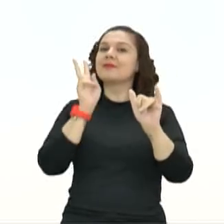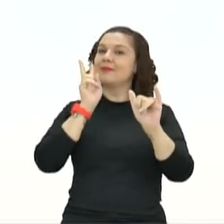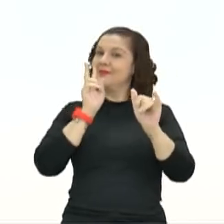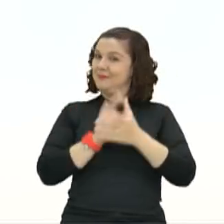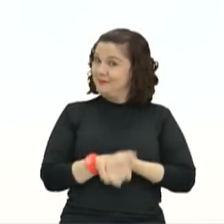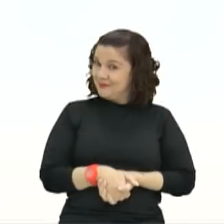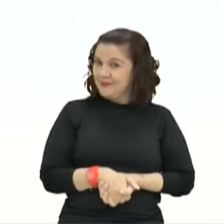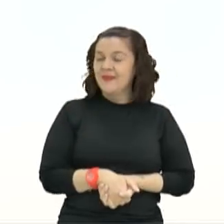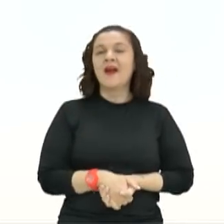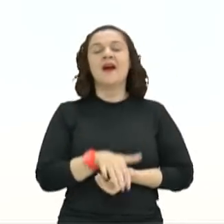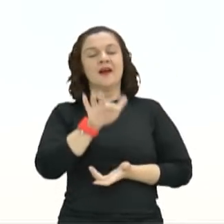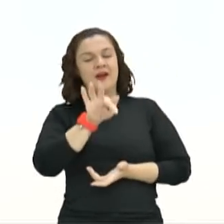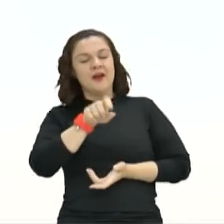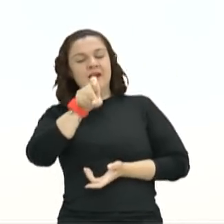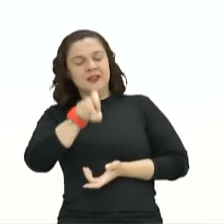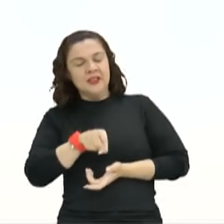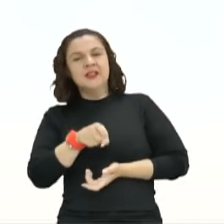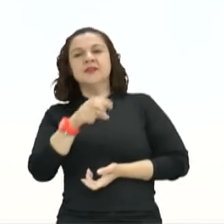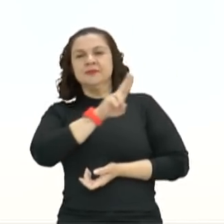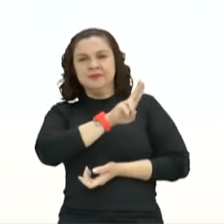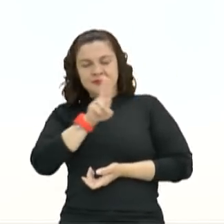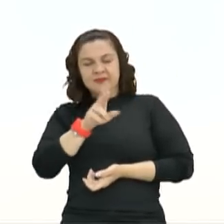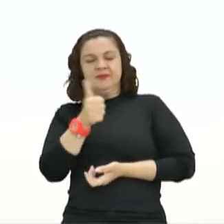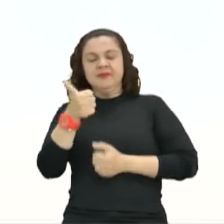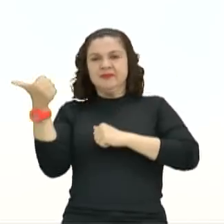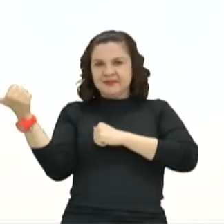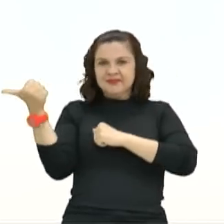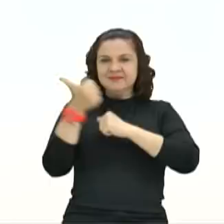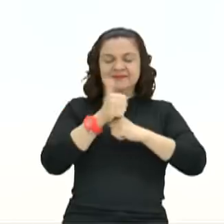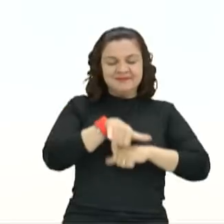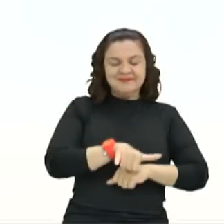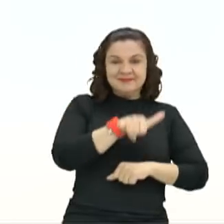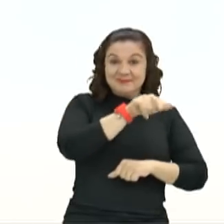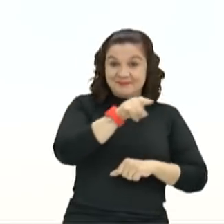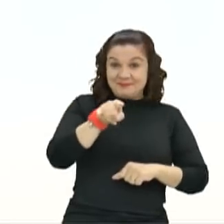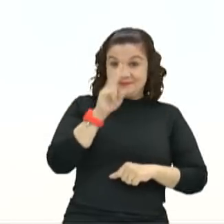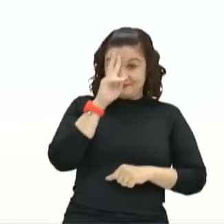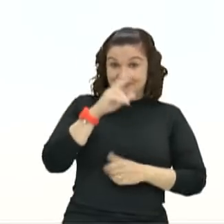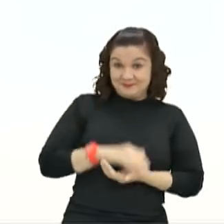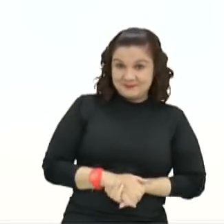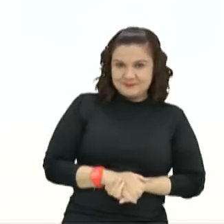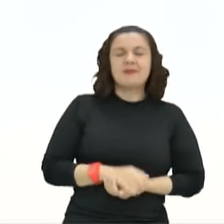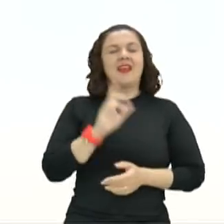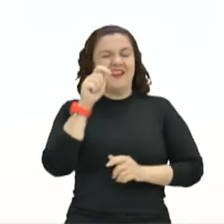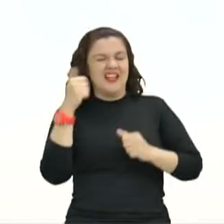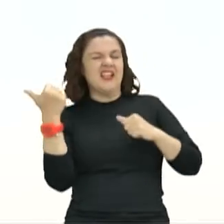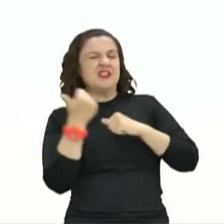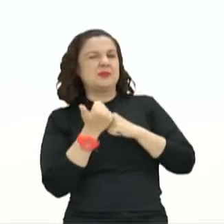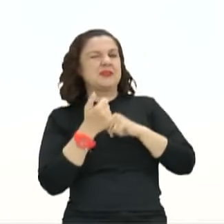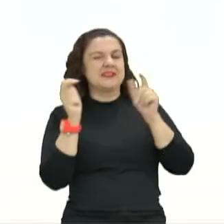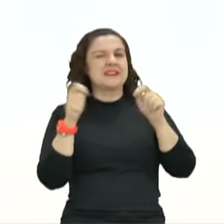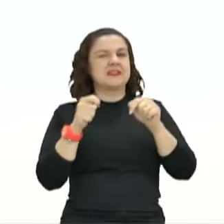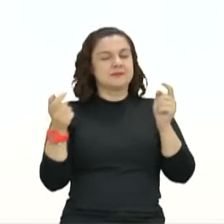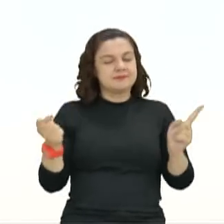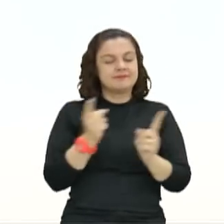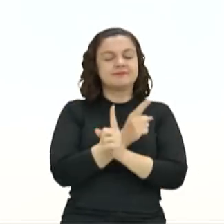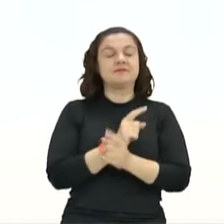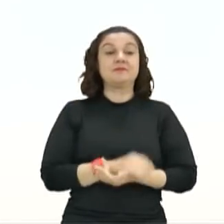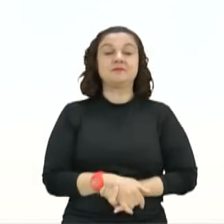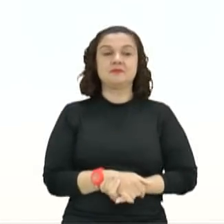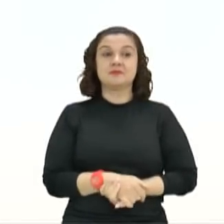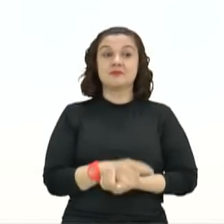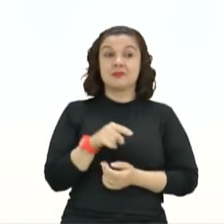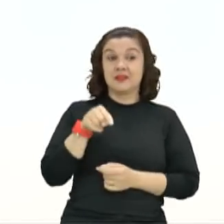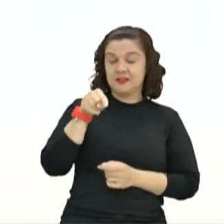lá? F de x, o nome e o apelidinho dele, y. Tanto faz, tá? Dá para substituir. Sempre fazer essa passagem.